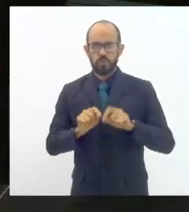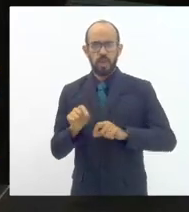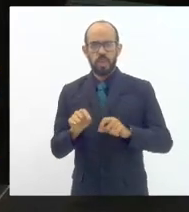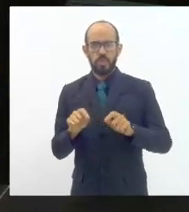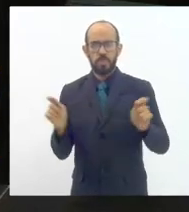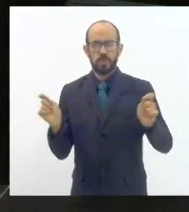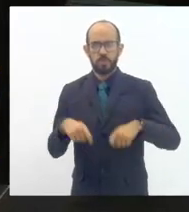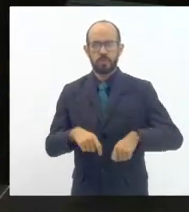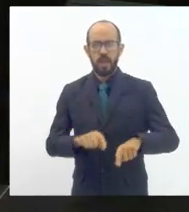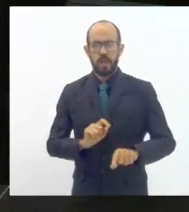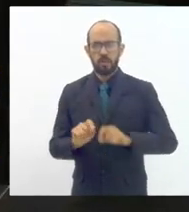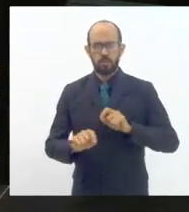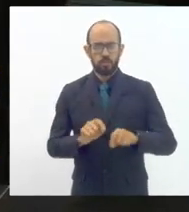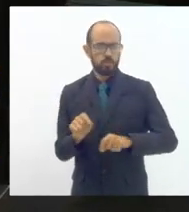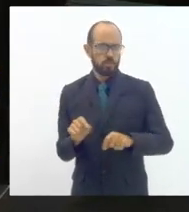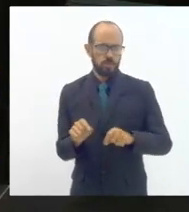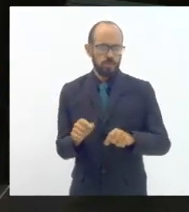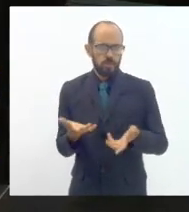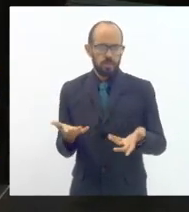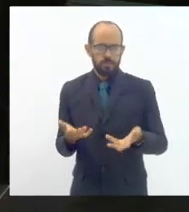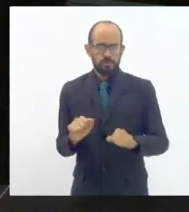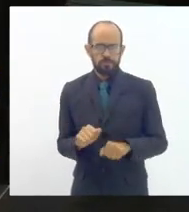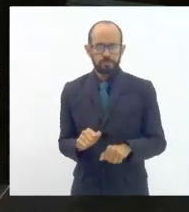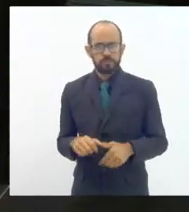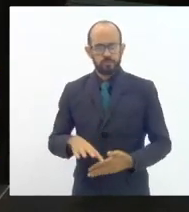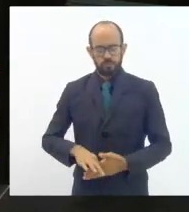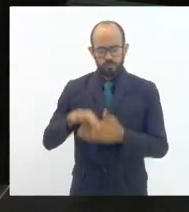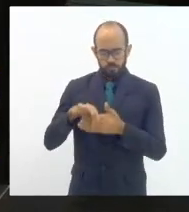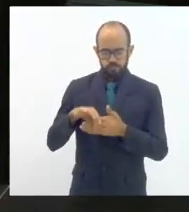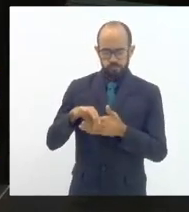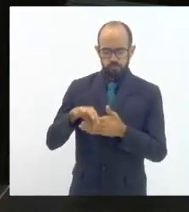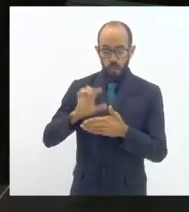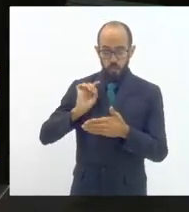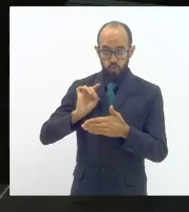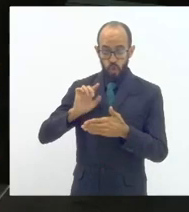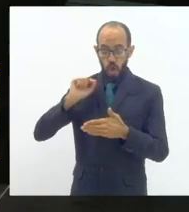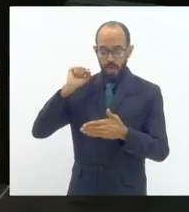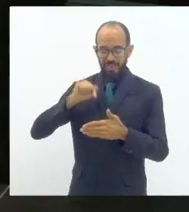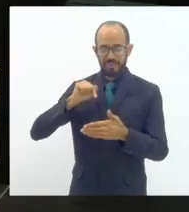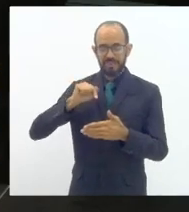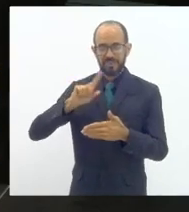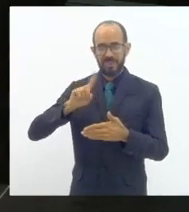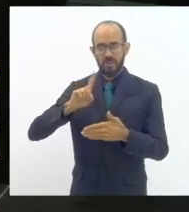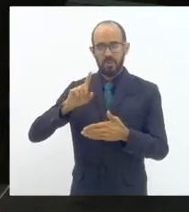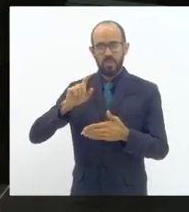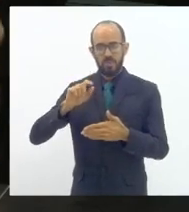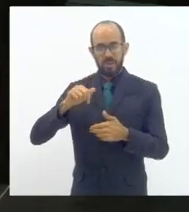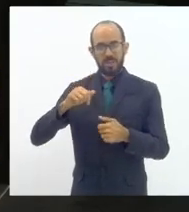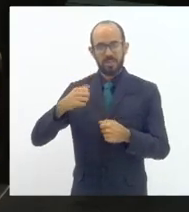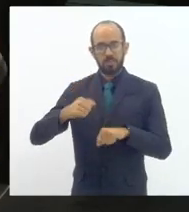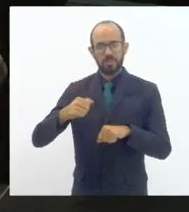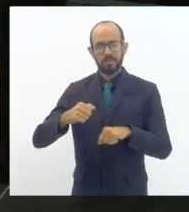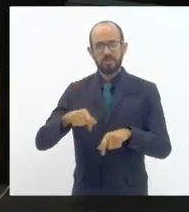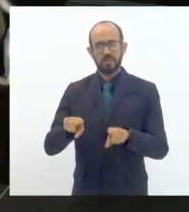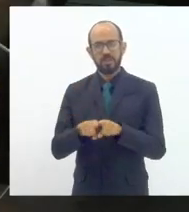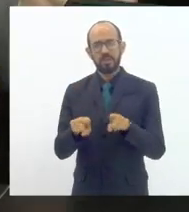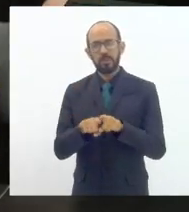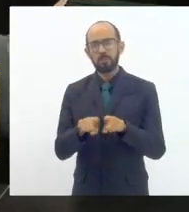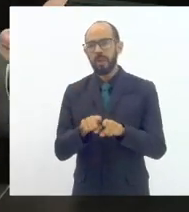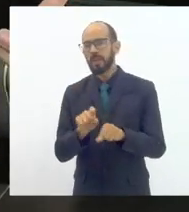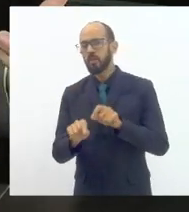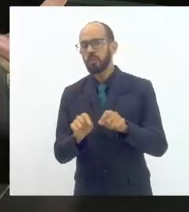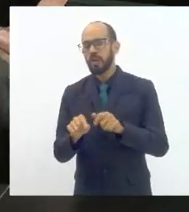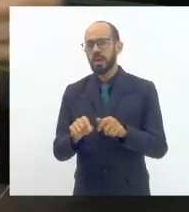não se basta somente o protagonismo juvenil, tem que ter liderança. E liderança se